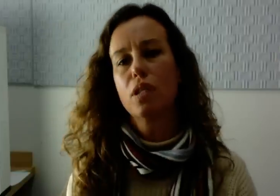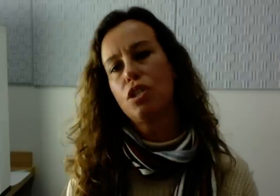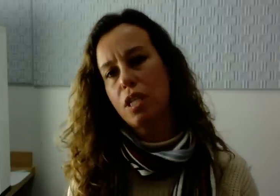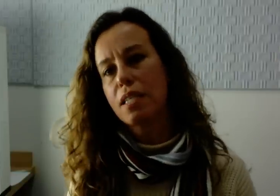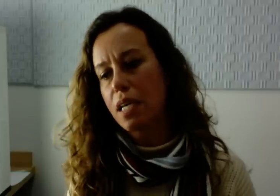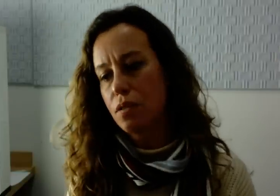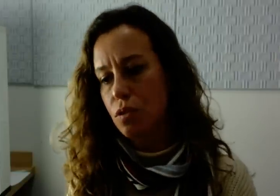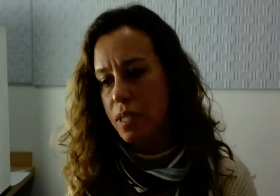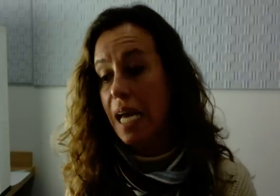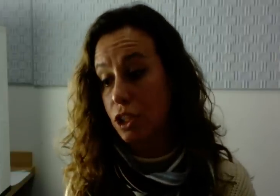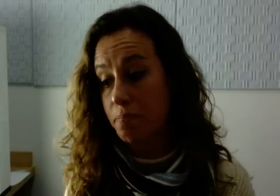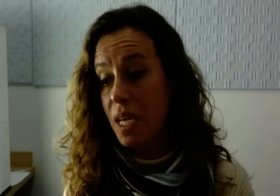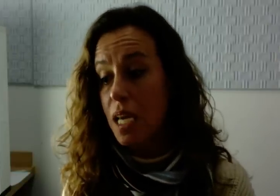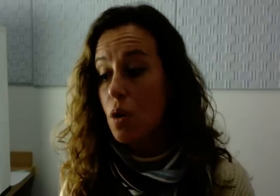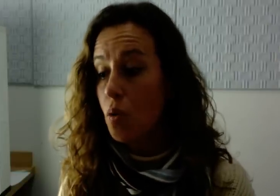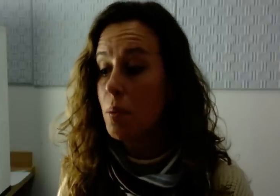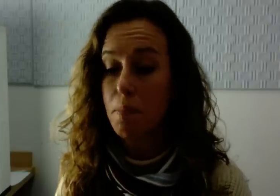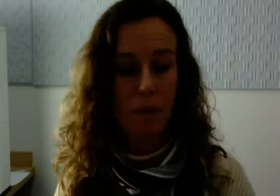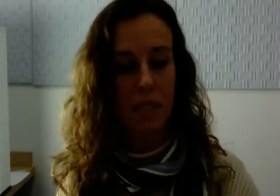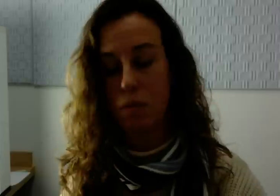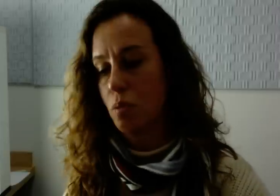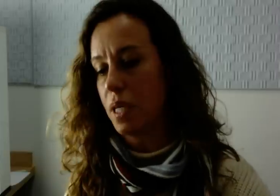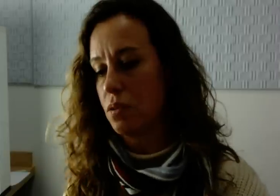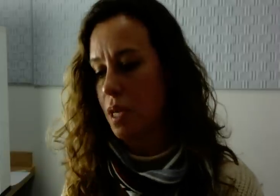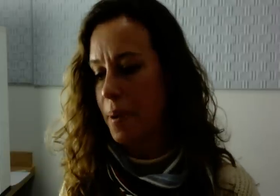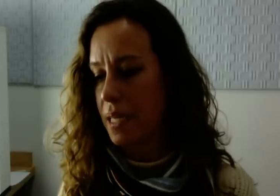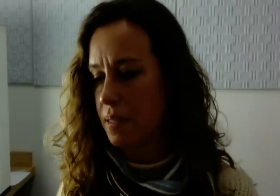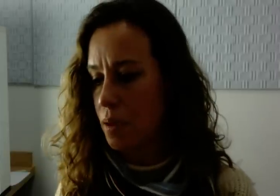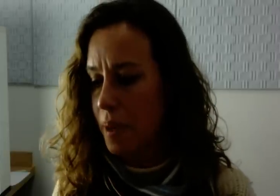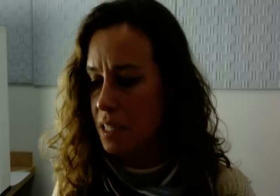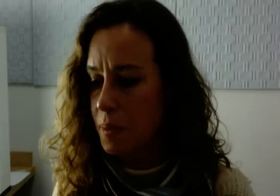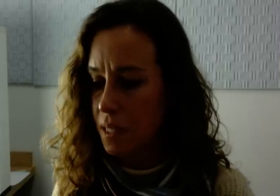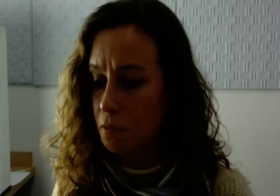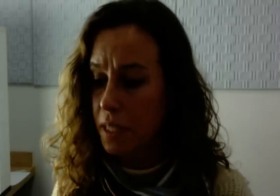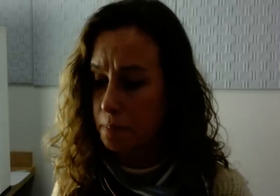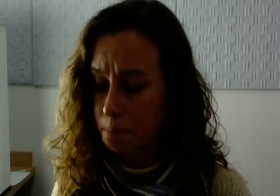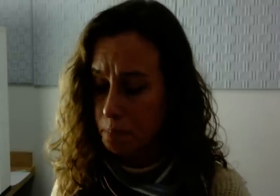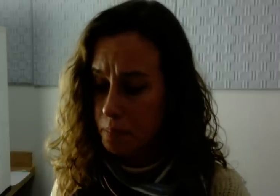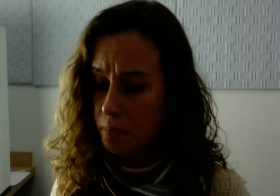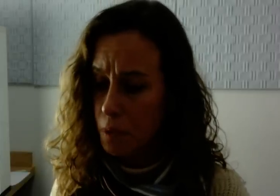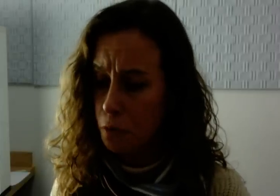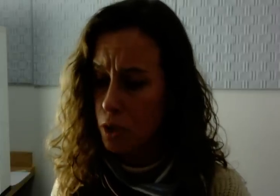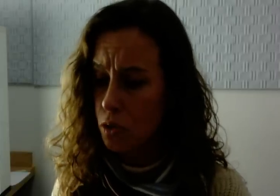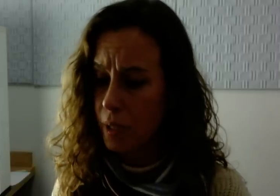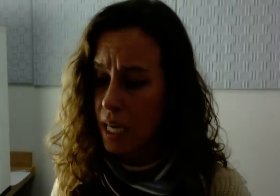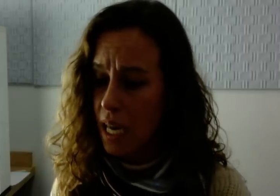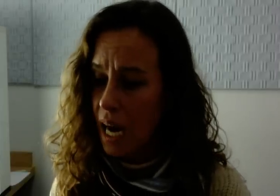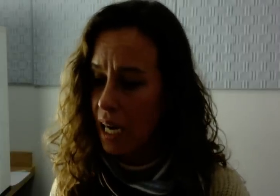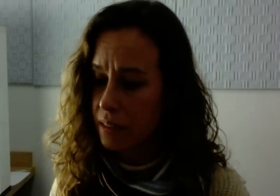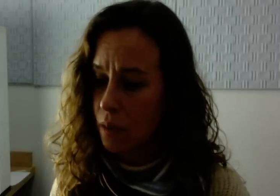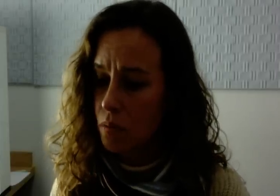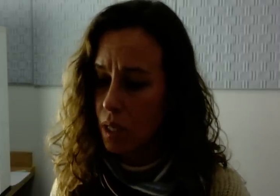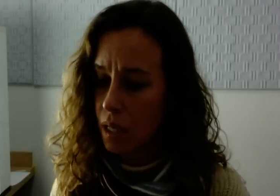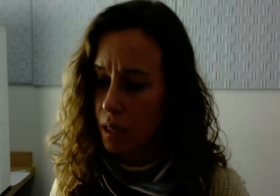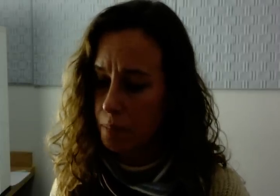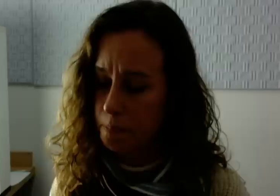a tudo que a gente tem acesso em sociedade uma questão sobre isso que apareceu bem específica foi sobre Ah